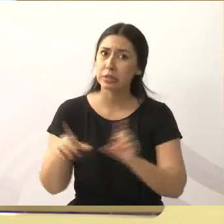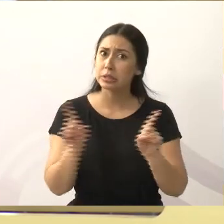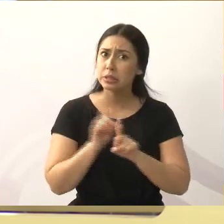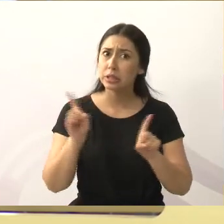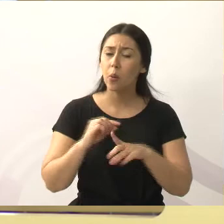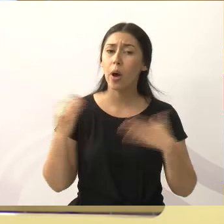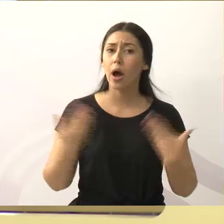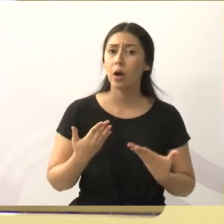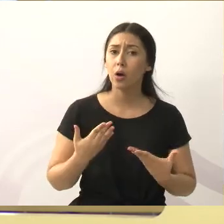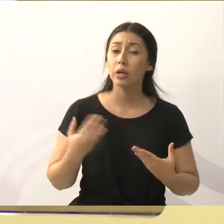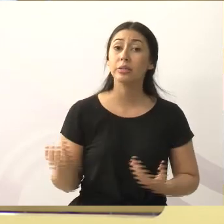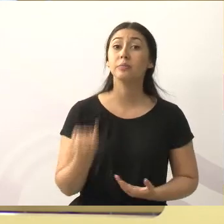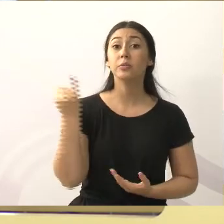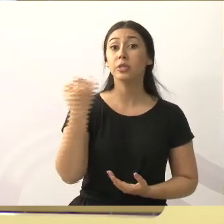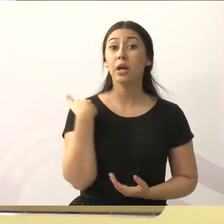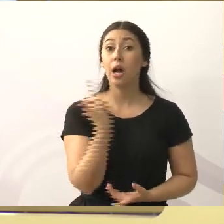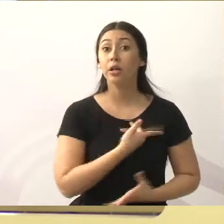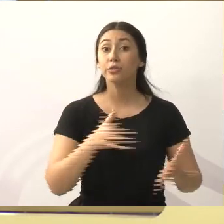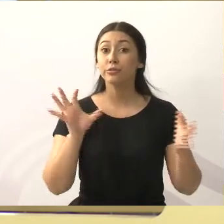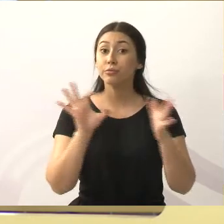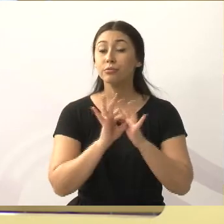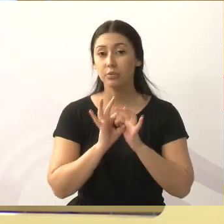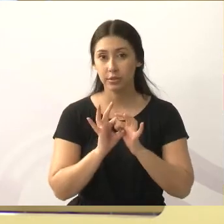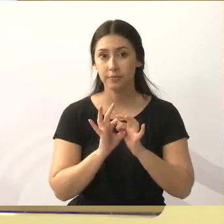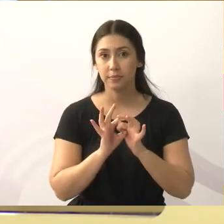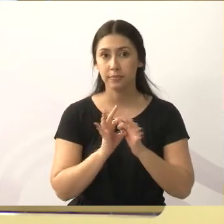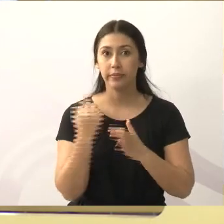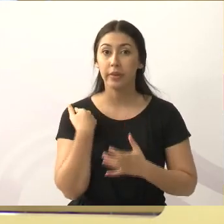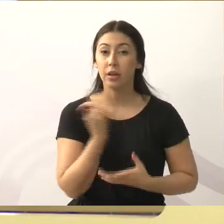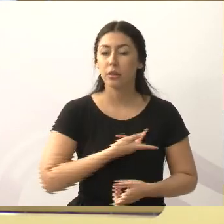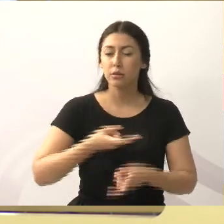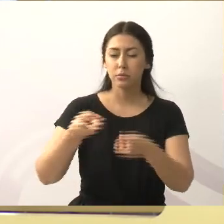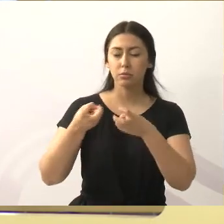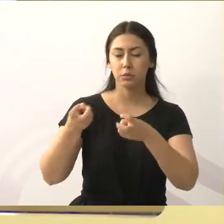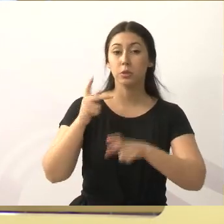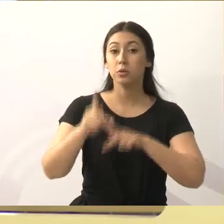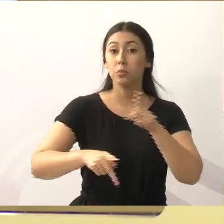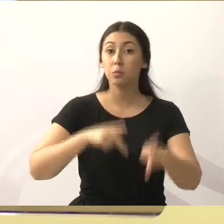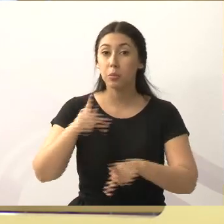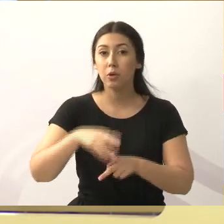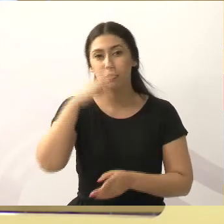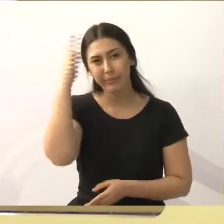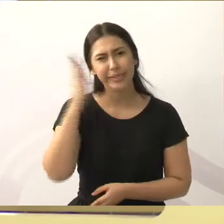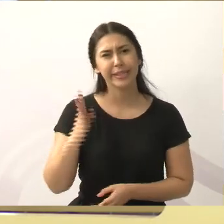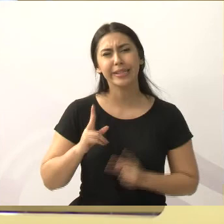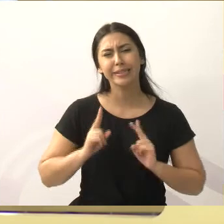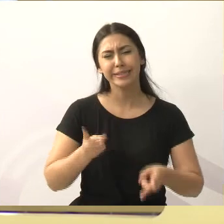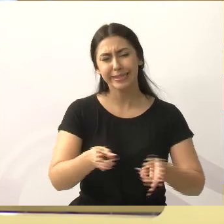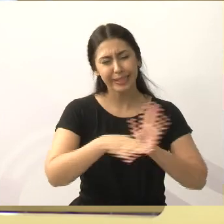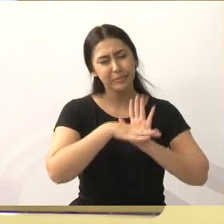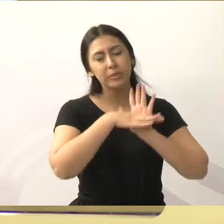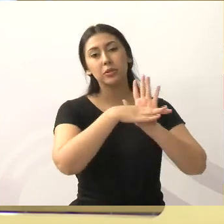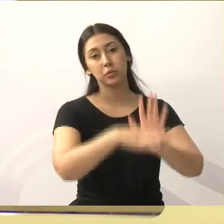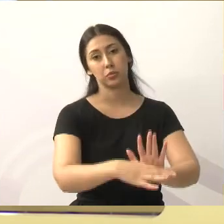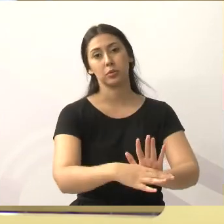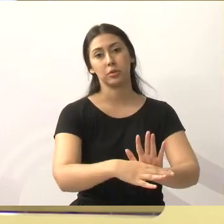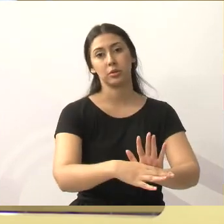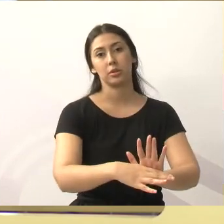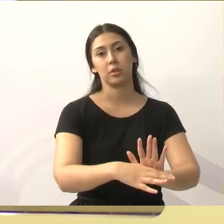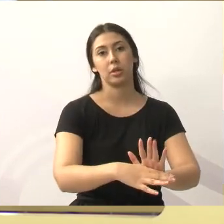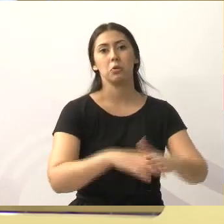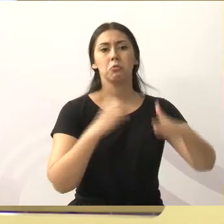crucial onde nós temos que se unir. E a gente está vendo que o povo brasileiro é solidário. Né? A gente está vendo as junções